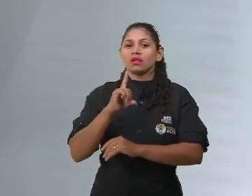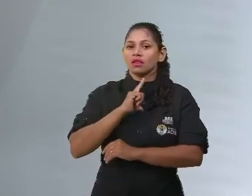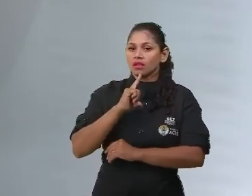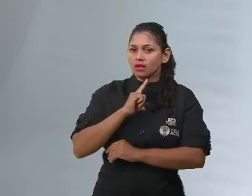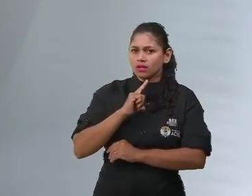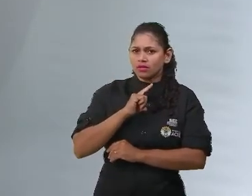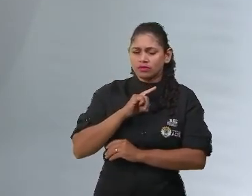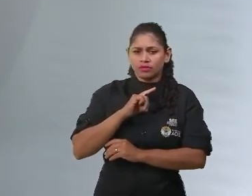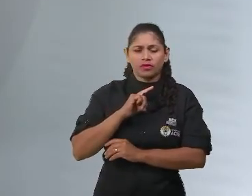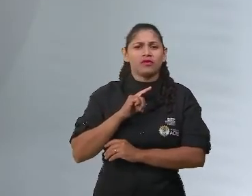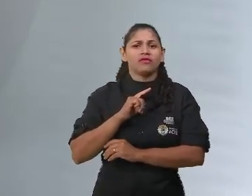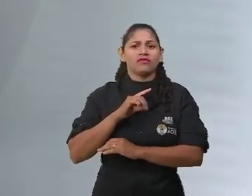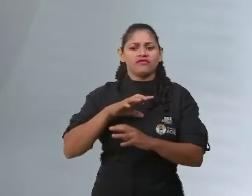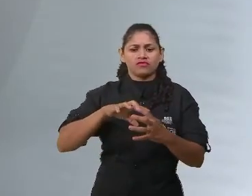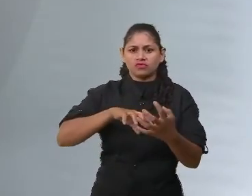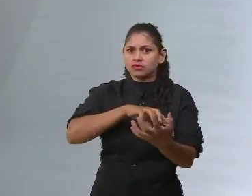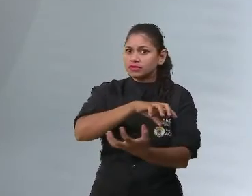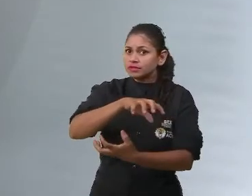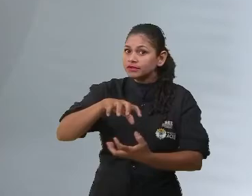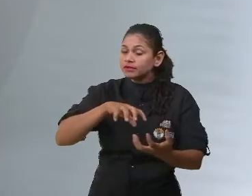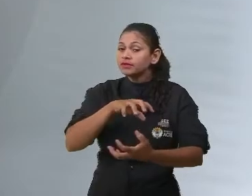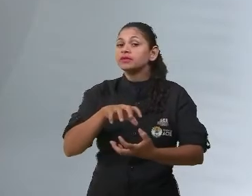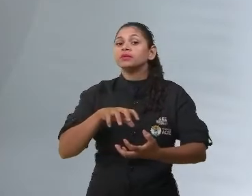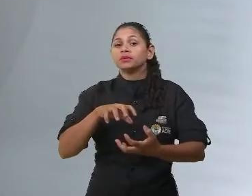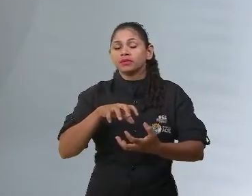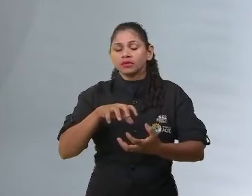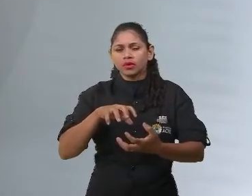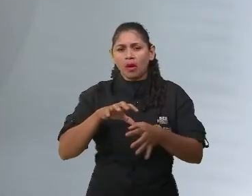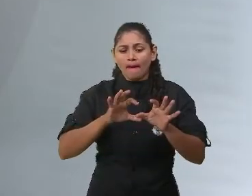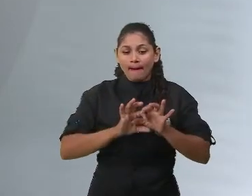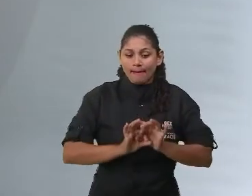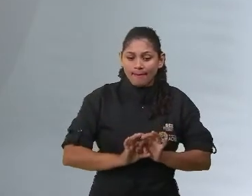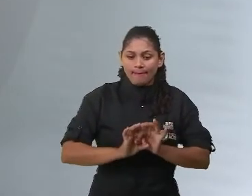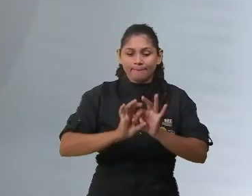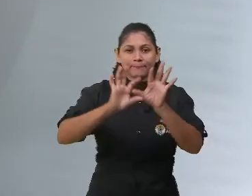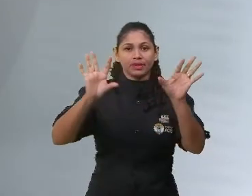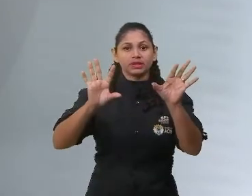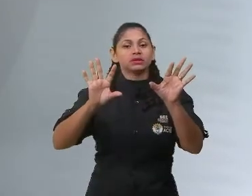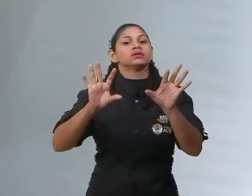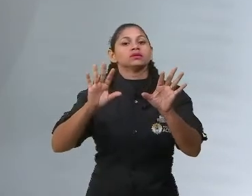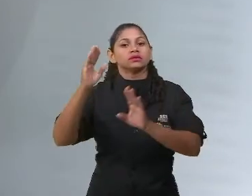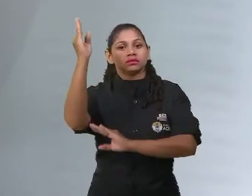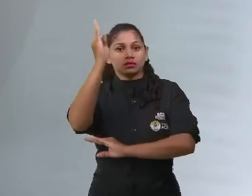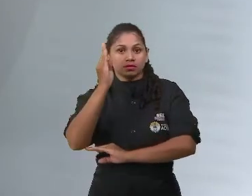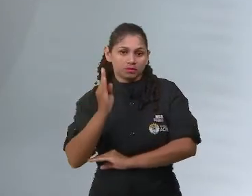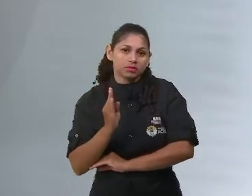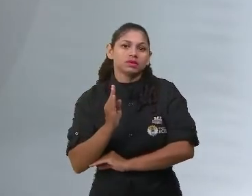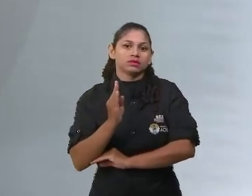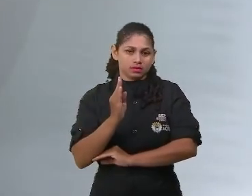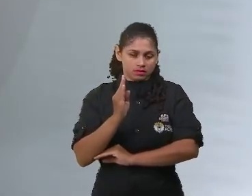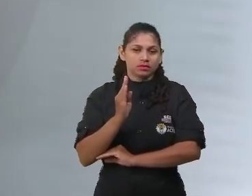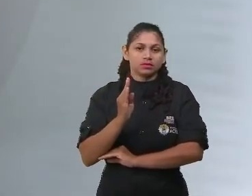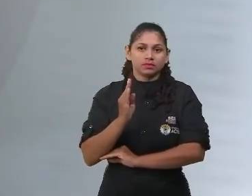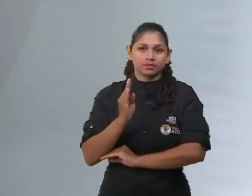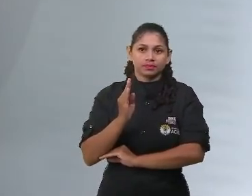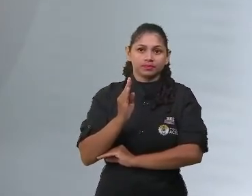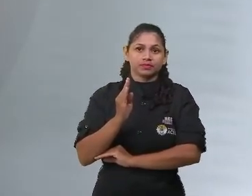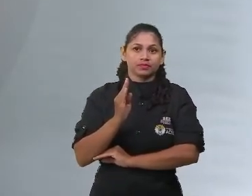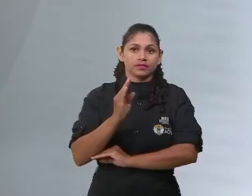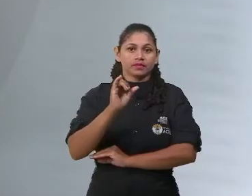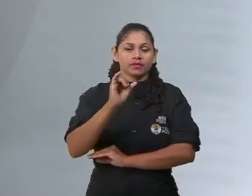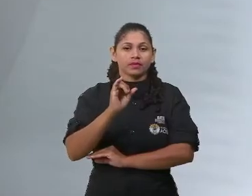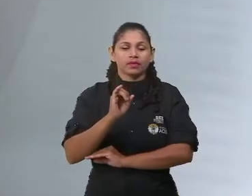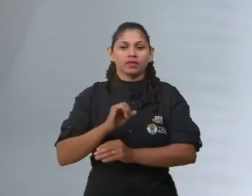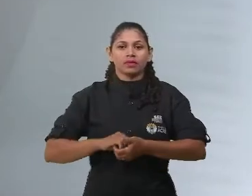movimento muito importante que vai buscar a independência do Brasil, a separação do Brasil de Portugal, que foi a Inconfidência Mineira,